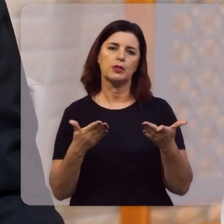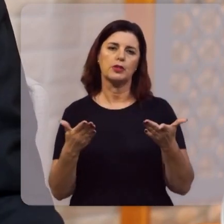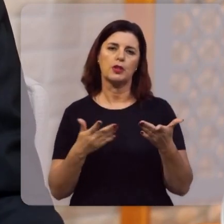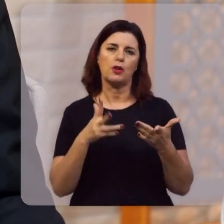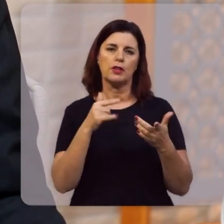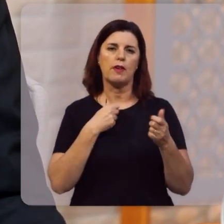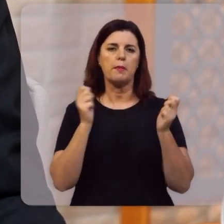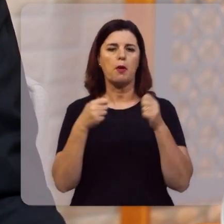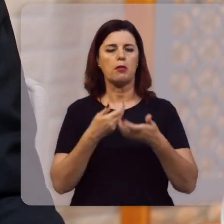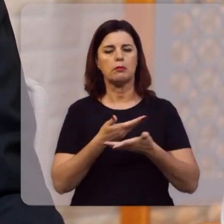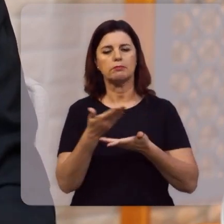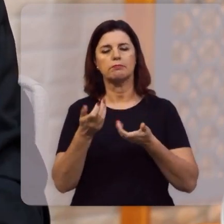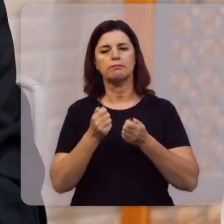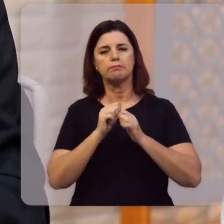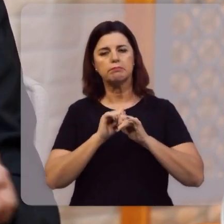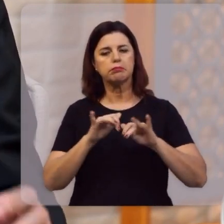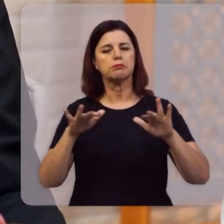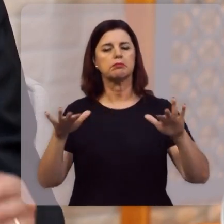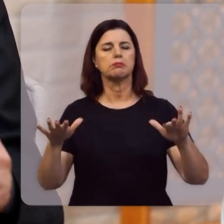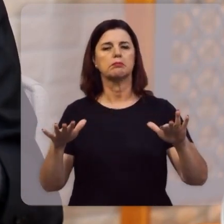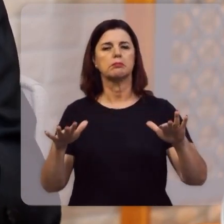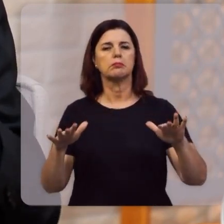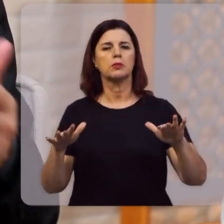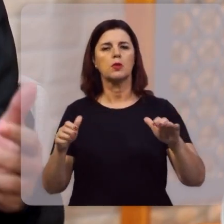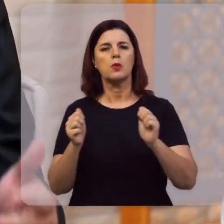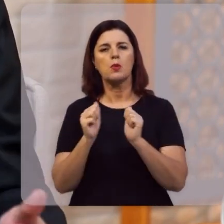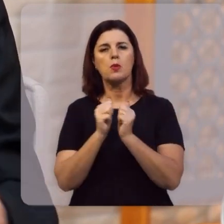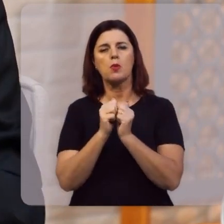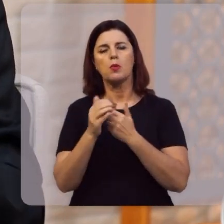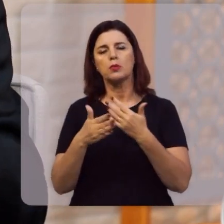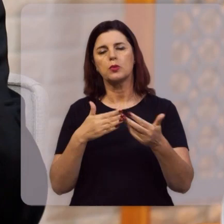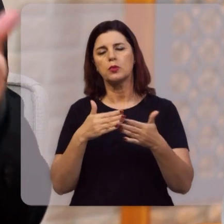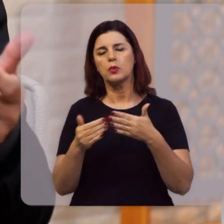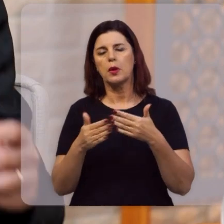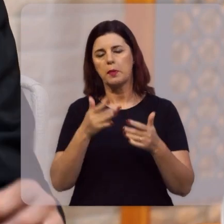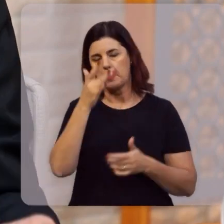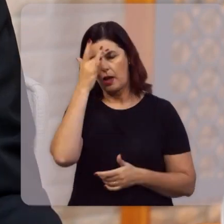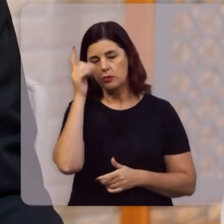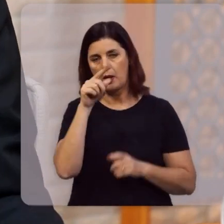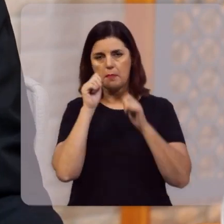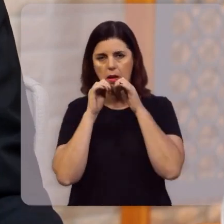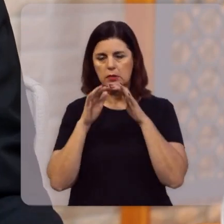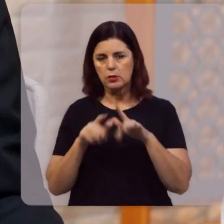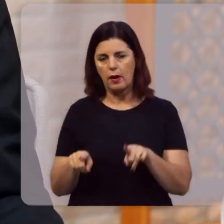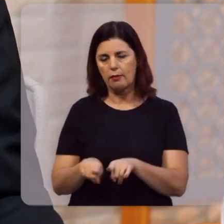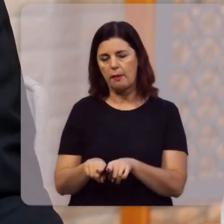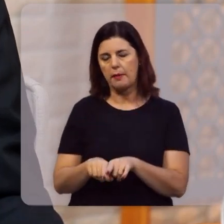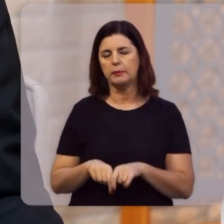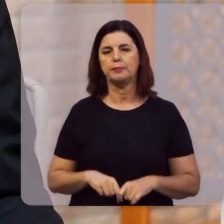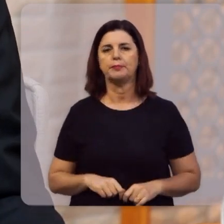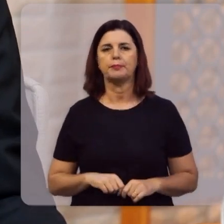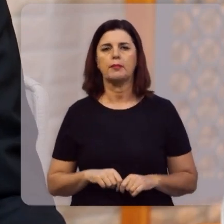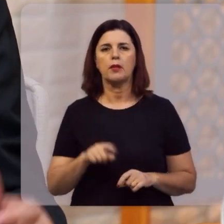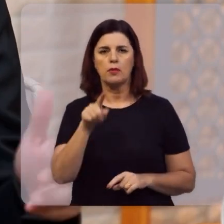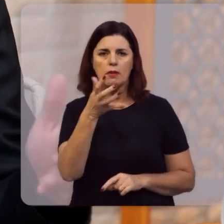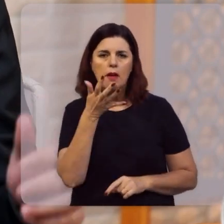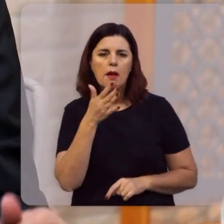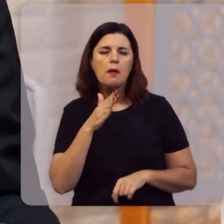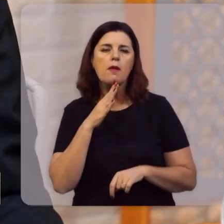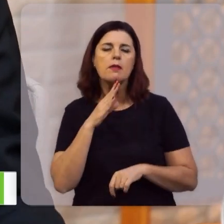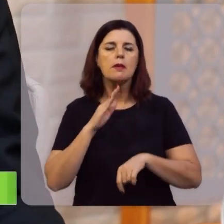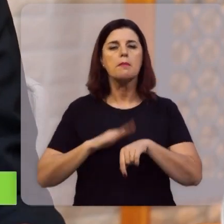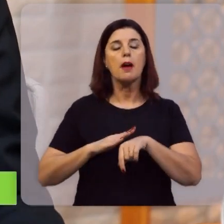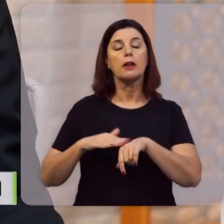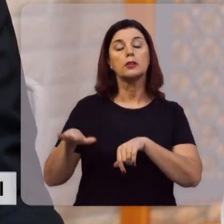de hoje, e você vai poder compartilhar com quem você quiser para você abençoar também a vida dessa pessoa. Se você